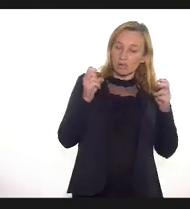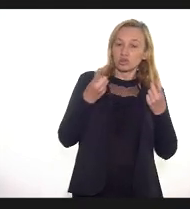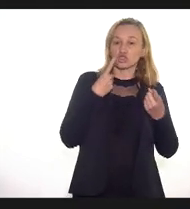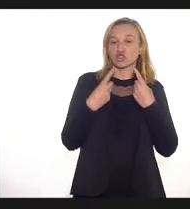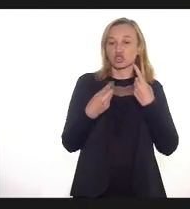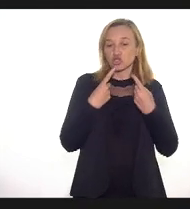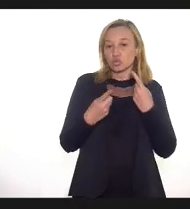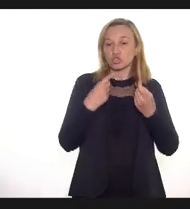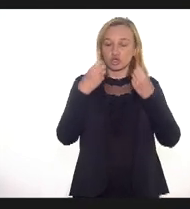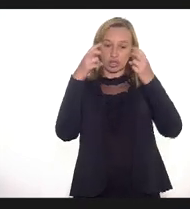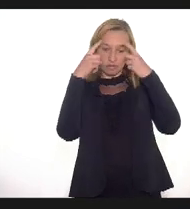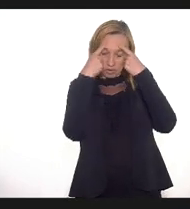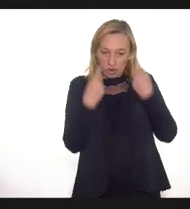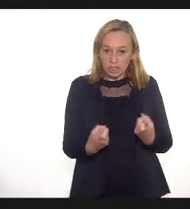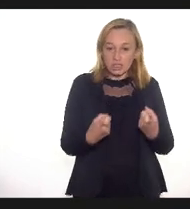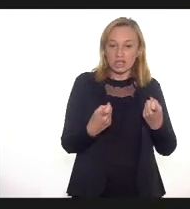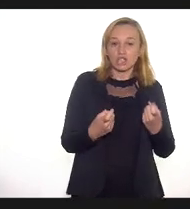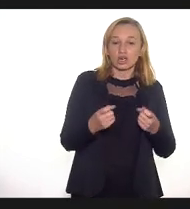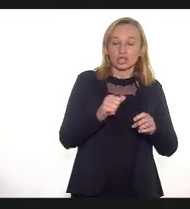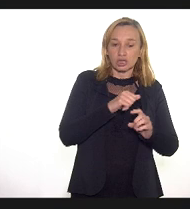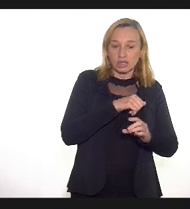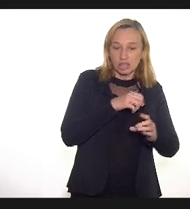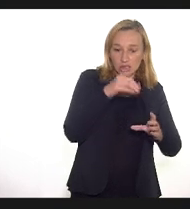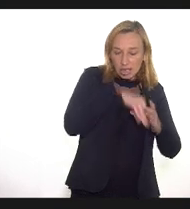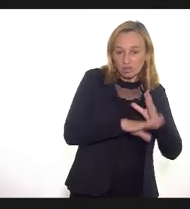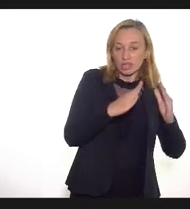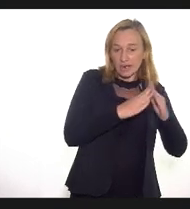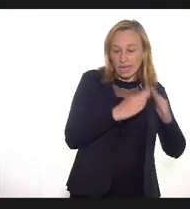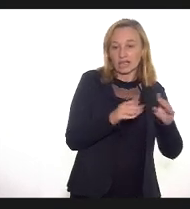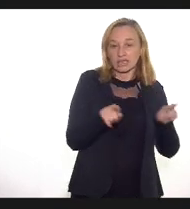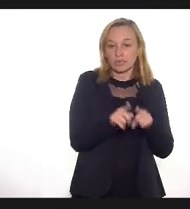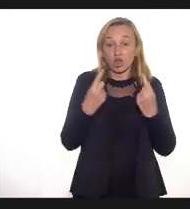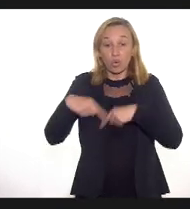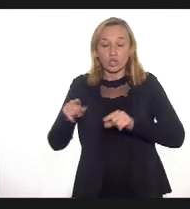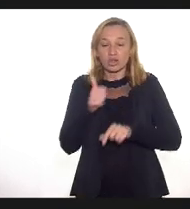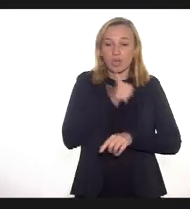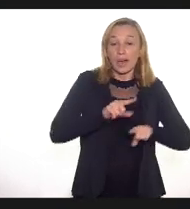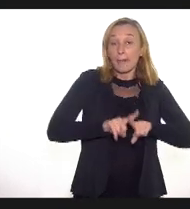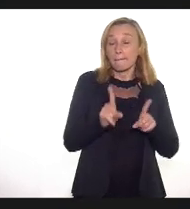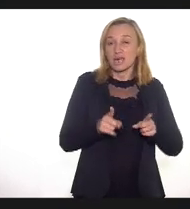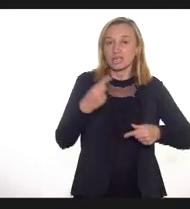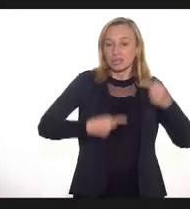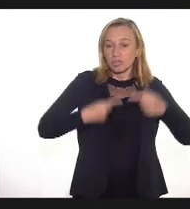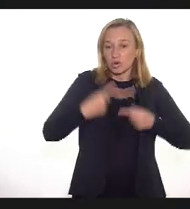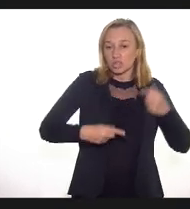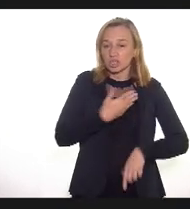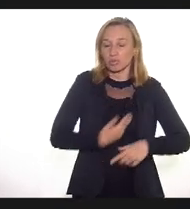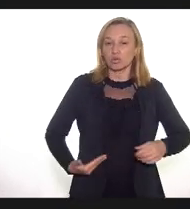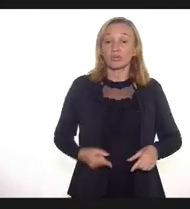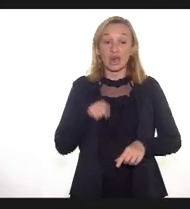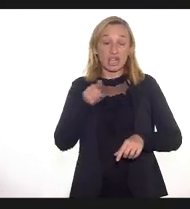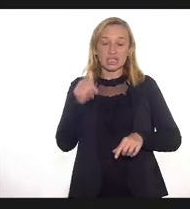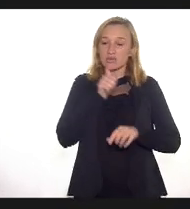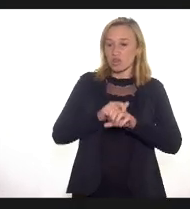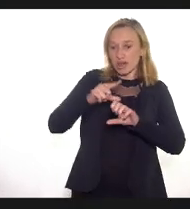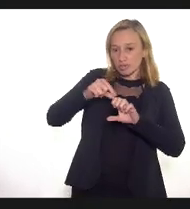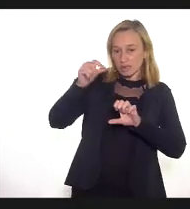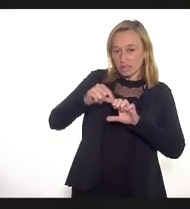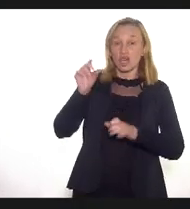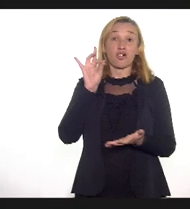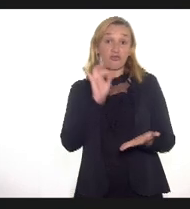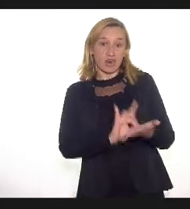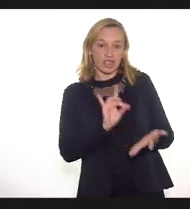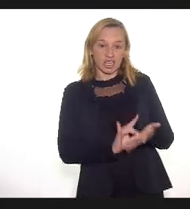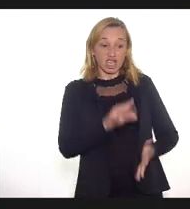violência doméstica, a violência contra a mulher, mas é importante a gente enaltecer política pública para essas mulheres empreendedoras,